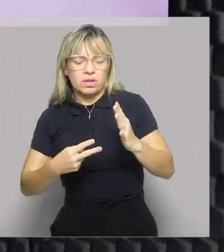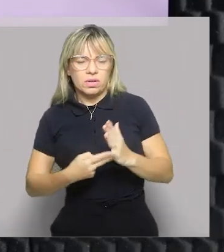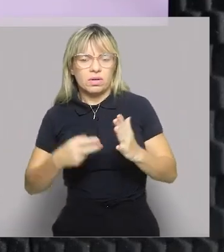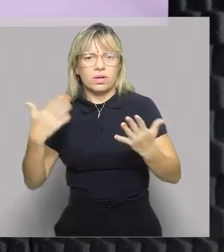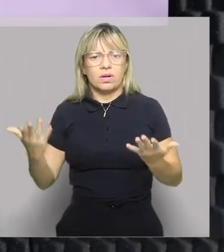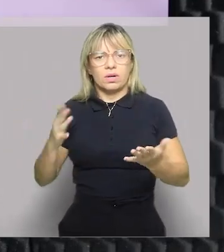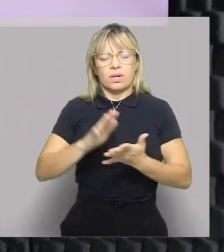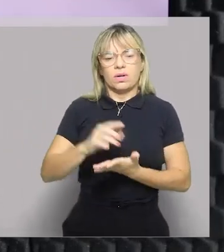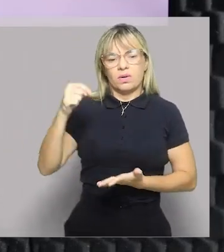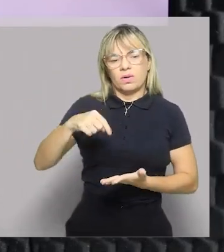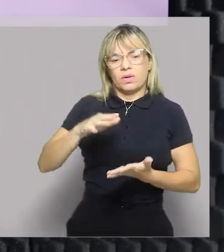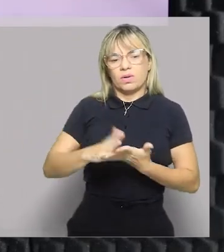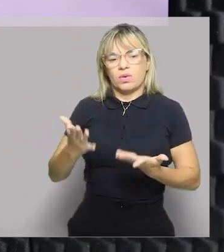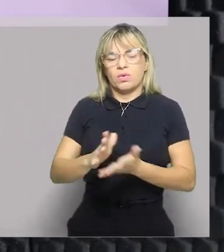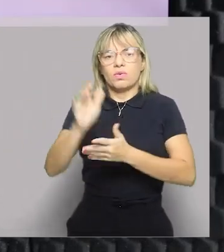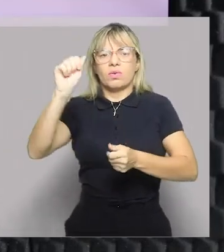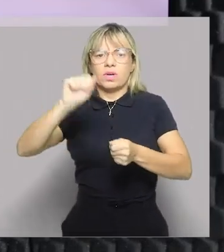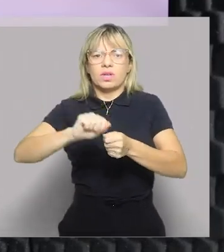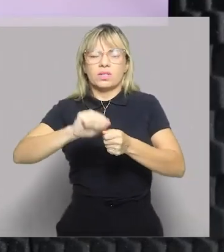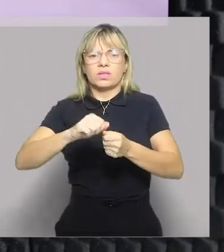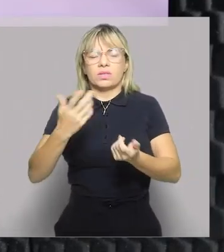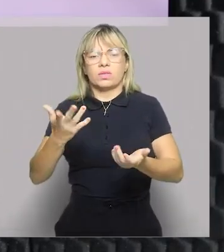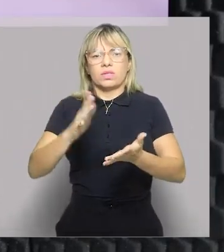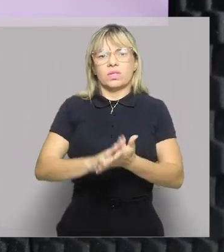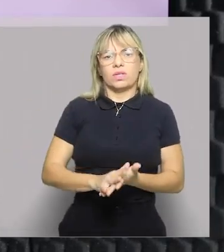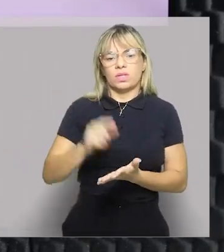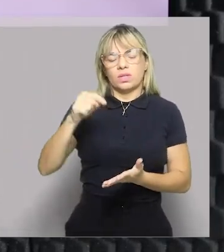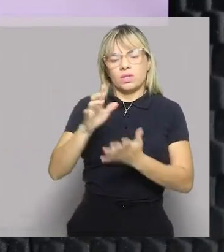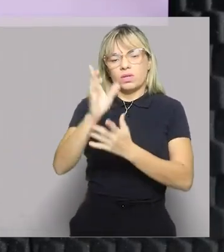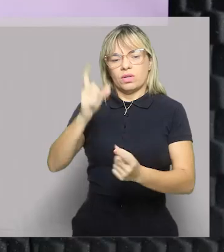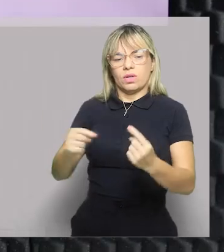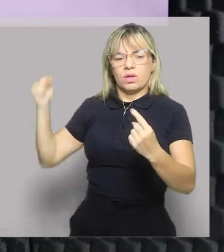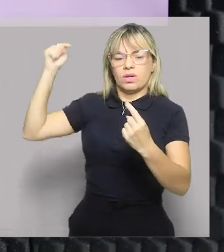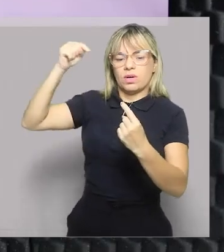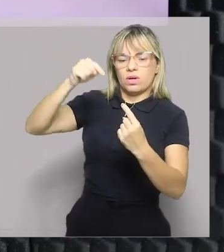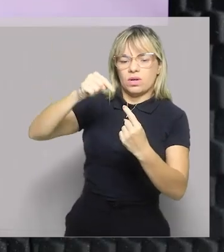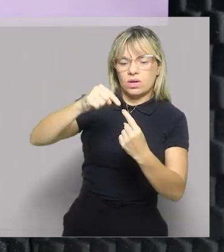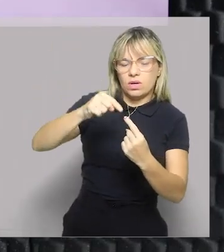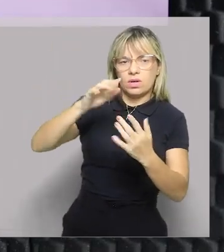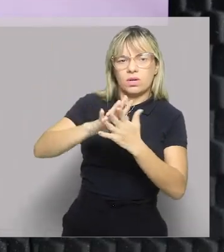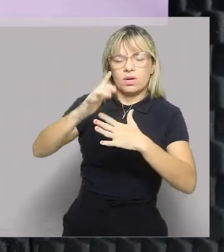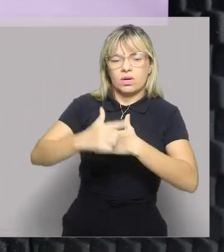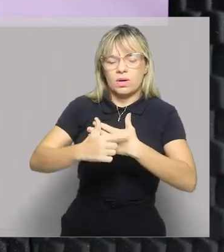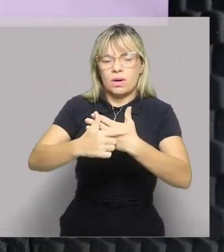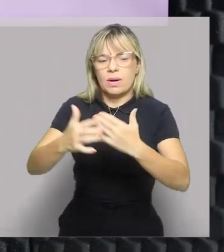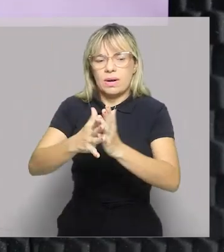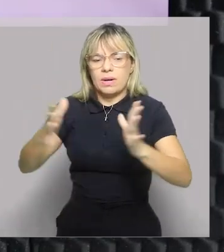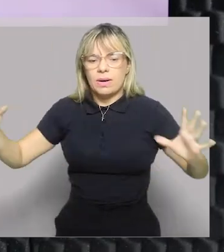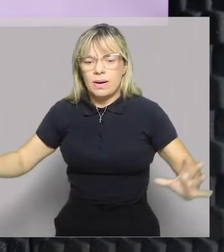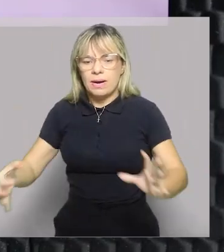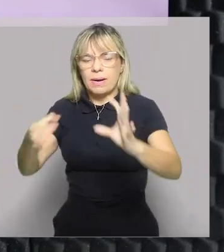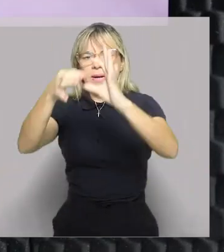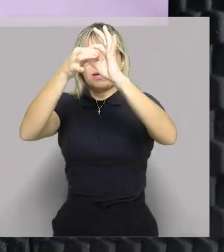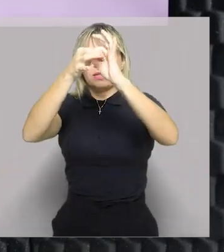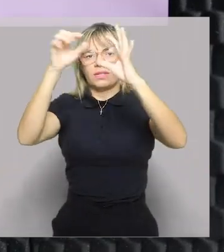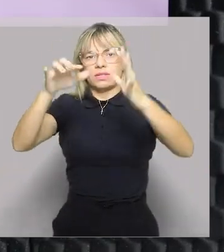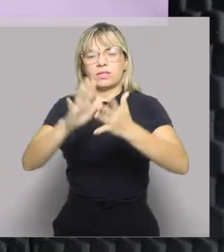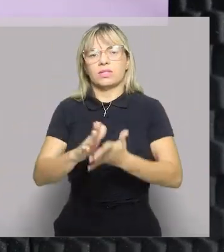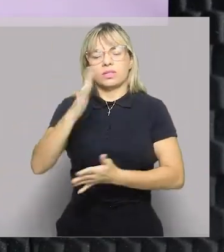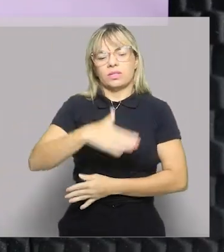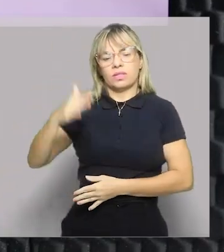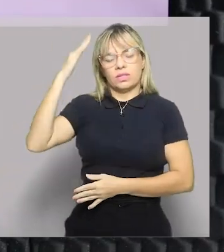uma ação em si, né? A função dele justamente é de ligação, de conexão entre